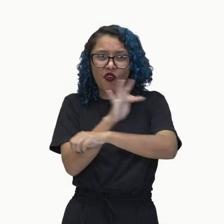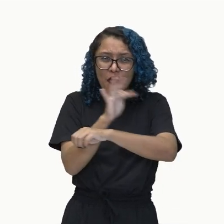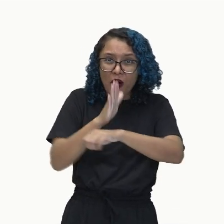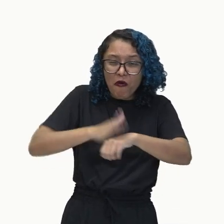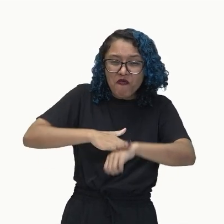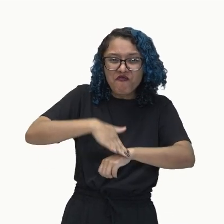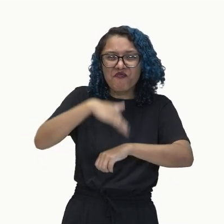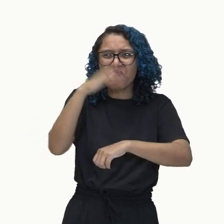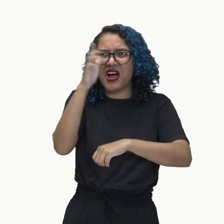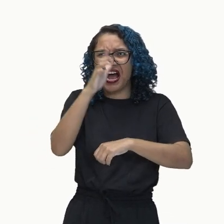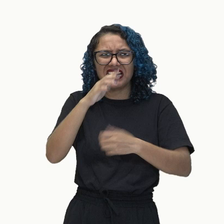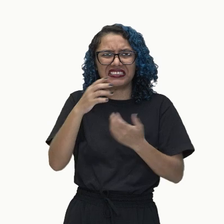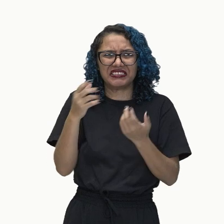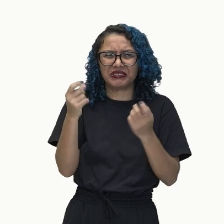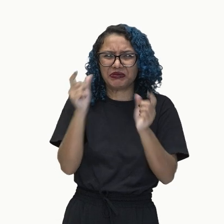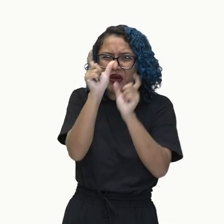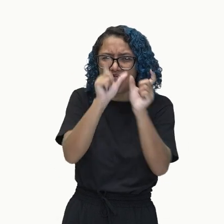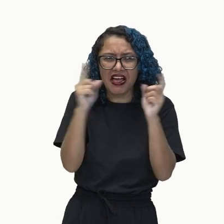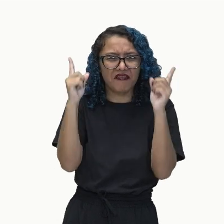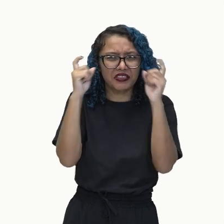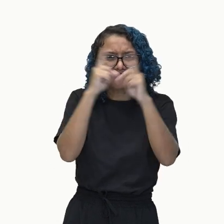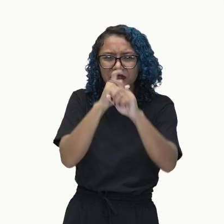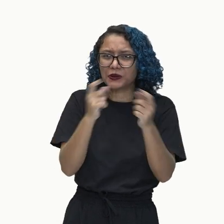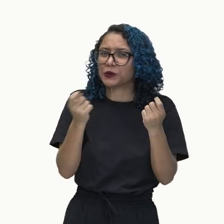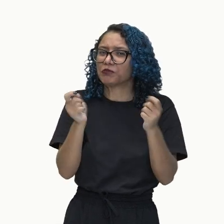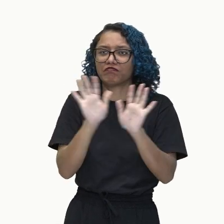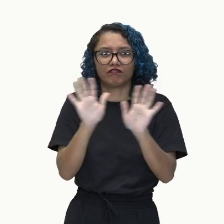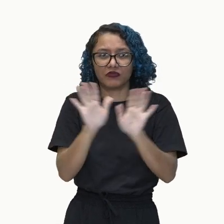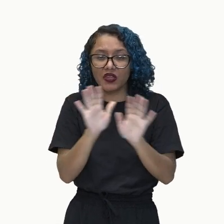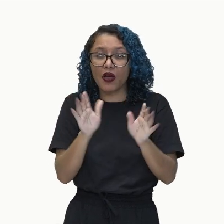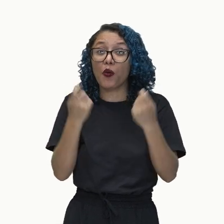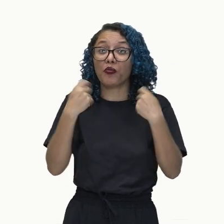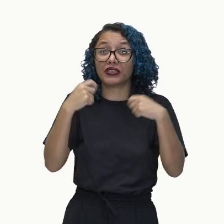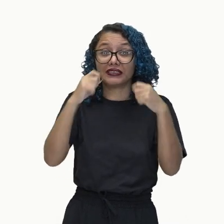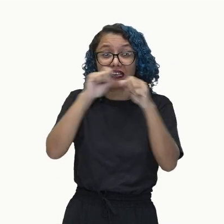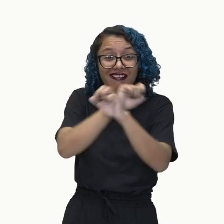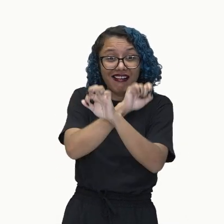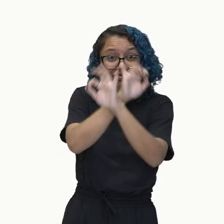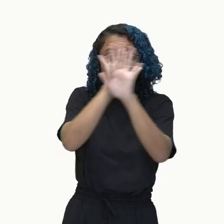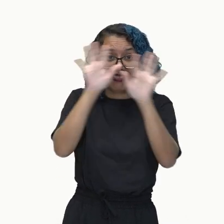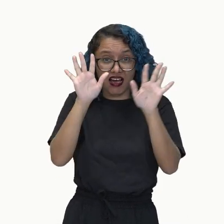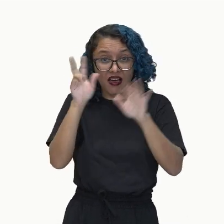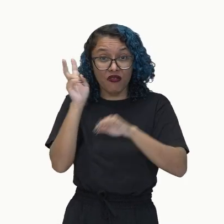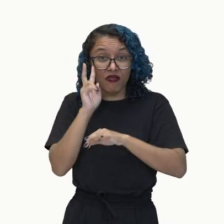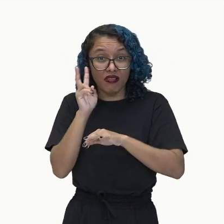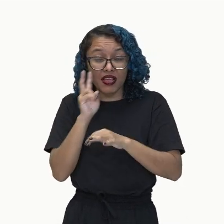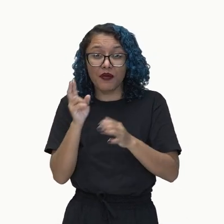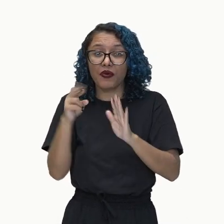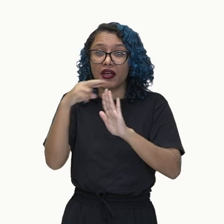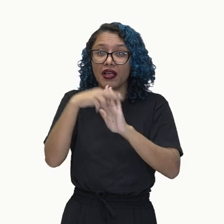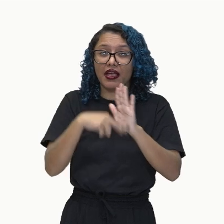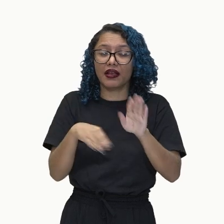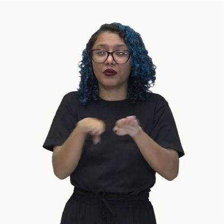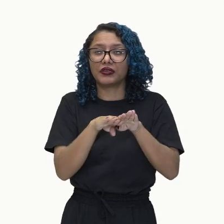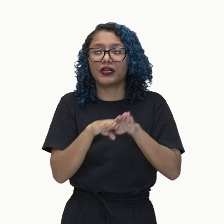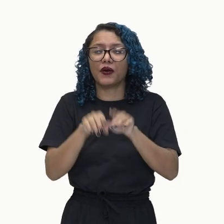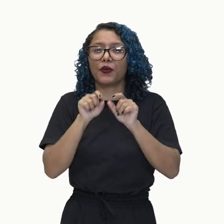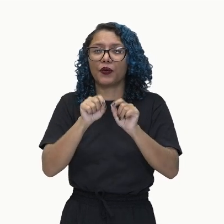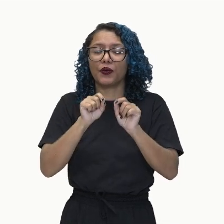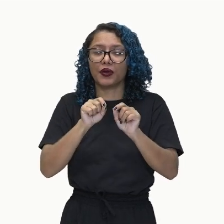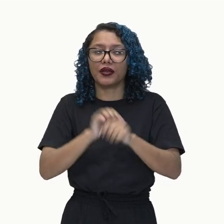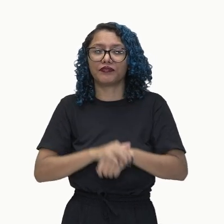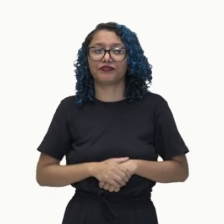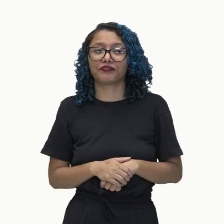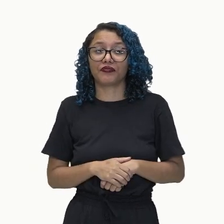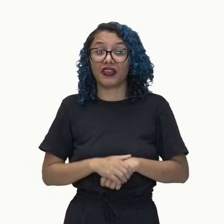aquela informação depois, você precisa desses elementos de clareza. Lembre-se, a norma padrão é aquela variante da linguagem que segue a gramática, mas